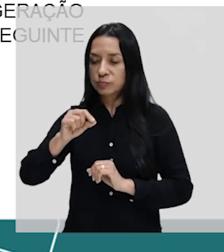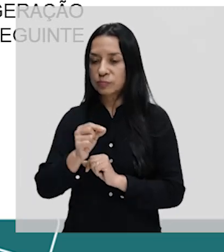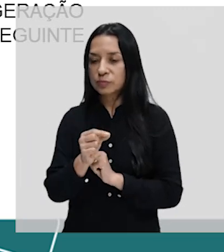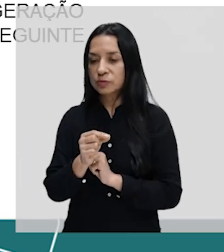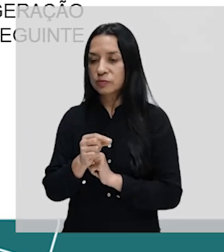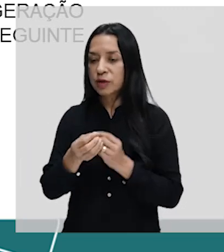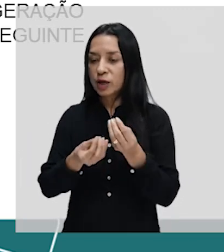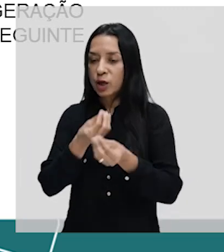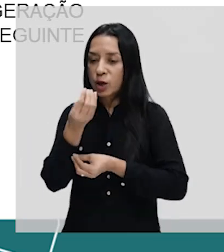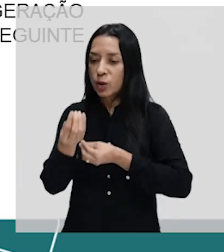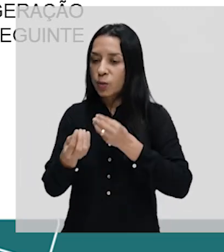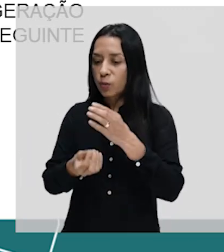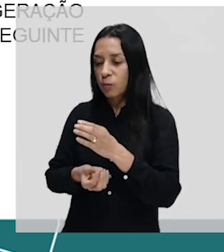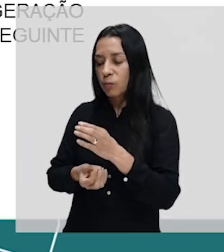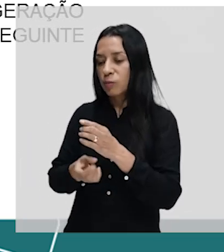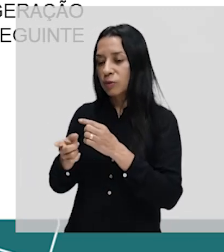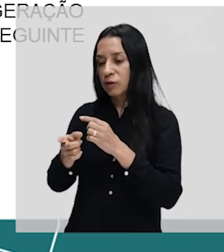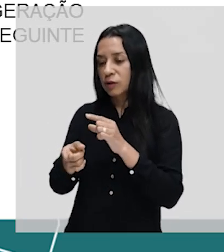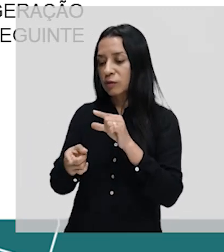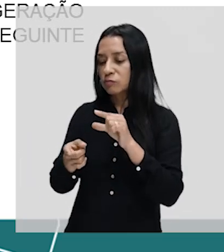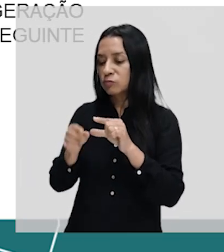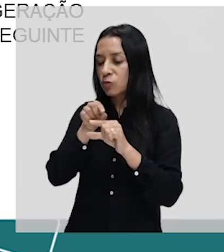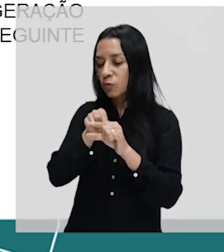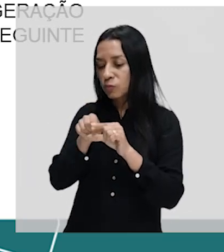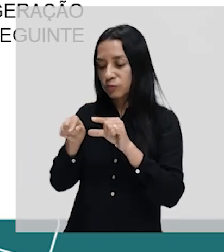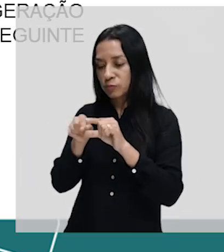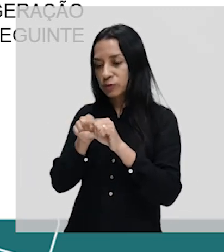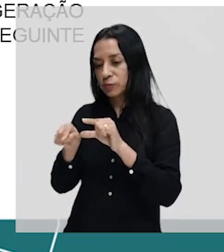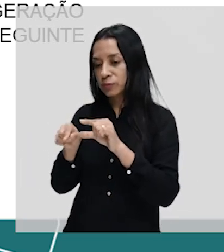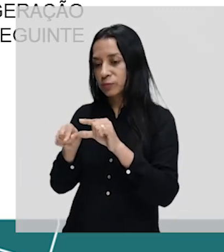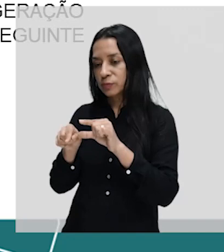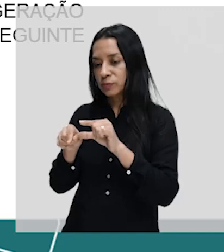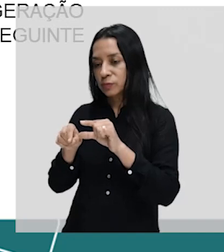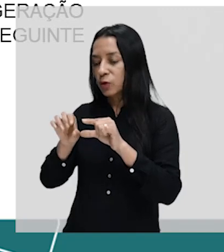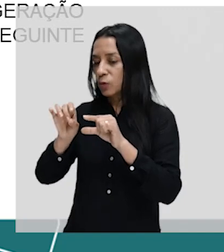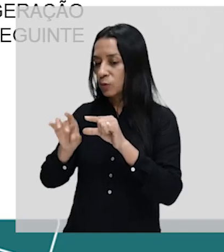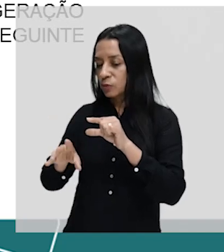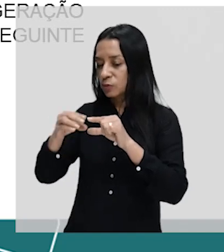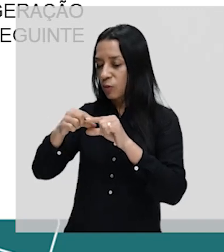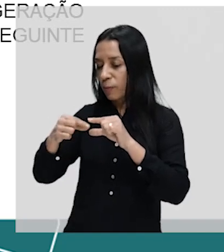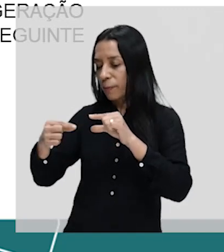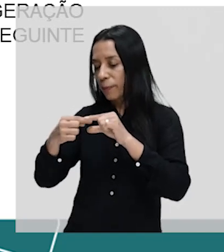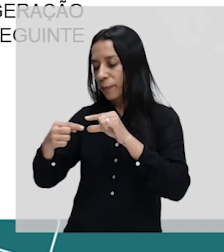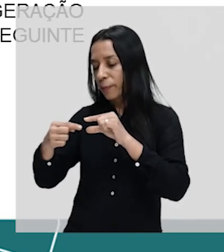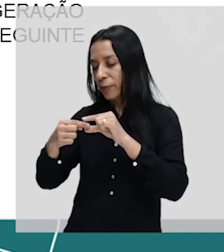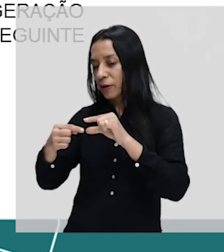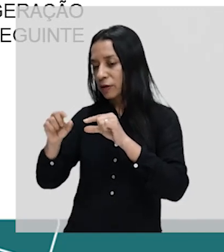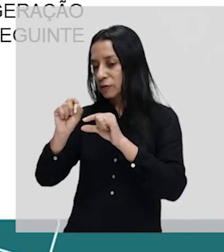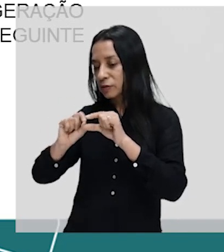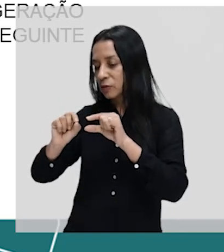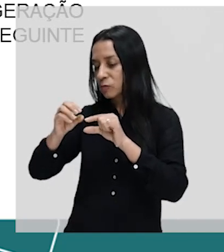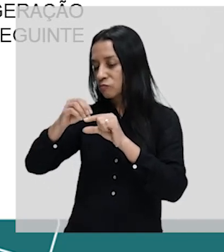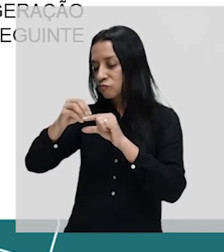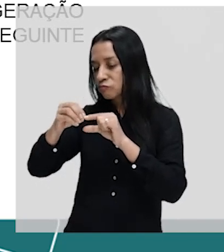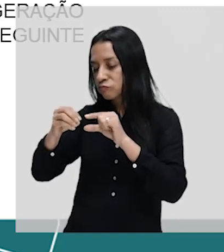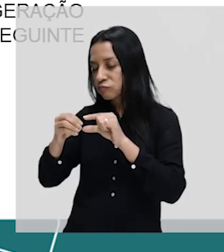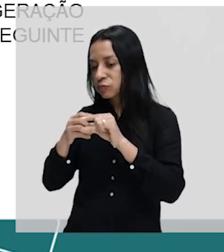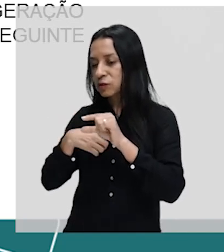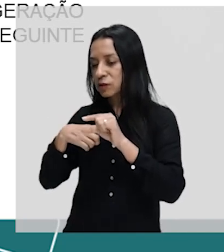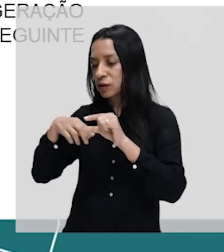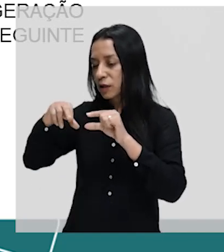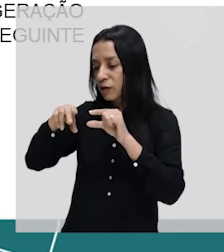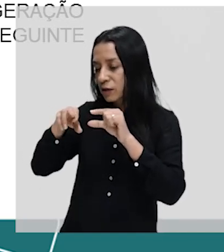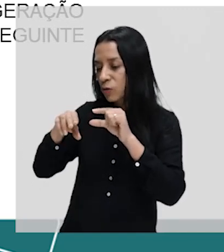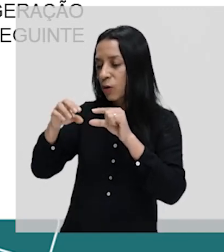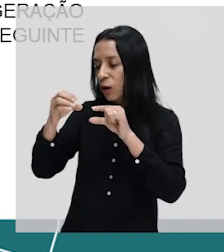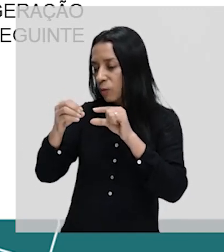fosse um funil. E nesse funil, pessoal, você sabe que só vai passar aquelas bolinhas aqui que tem o mesmo